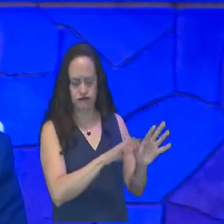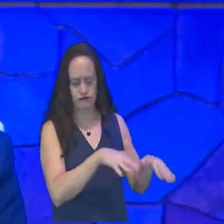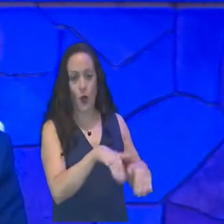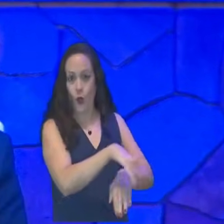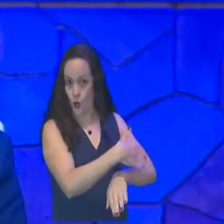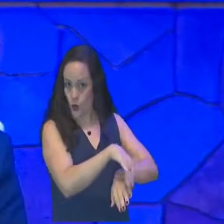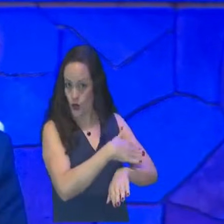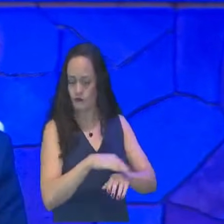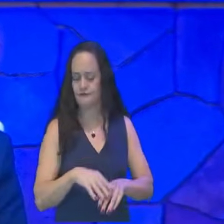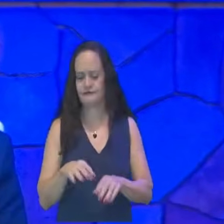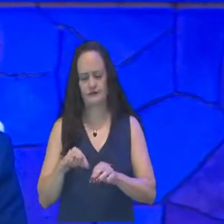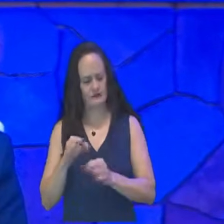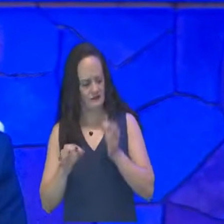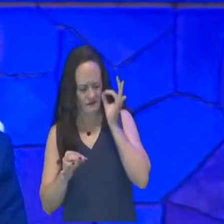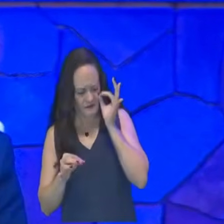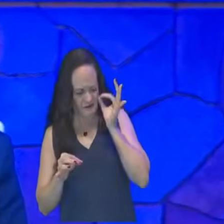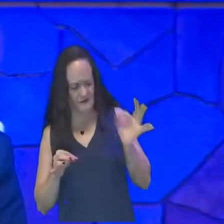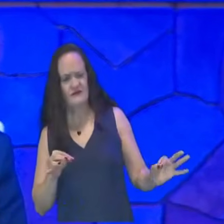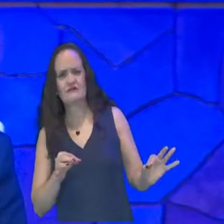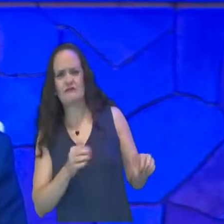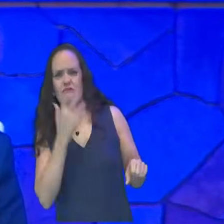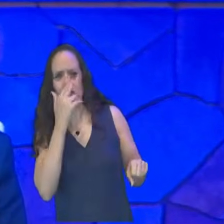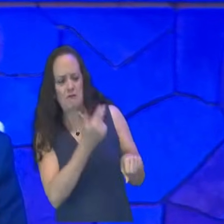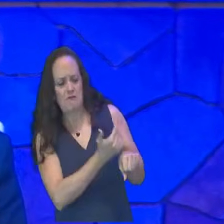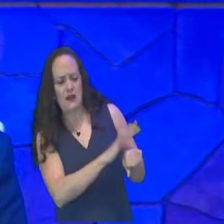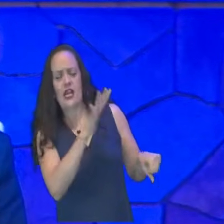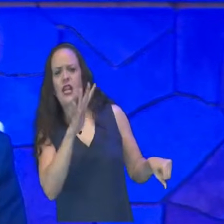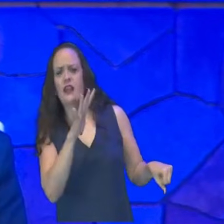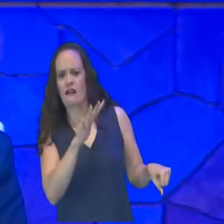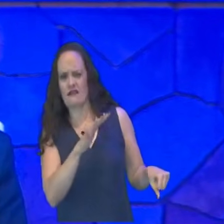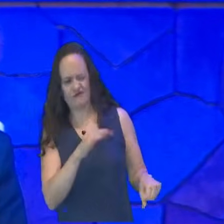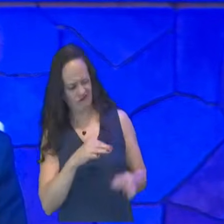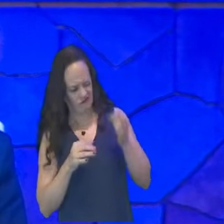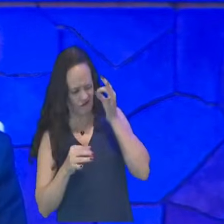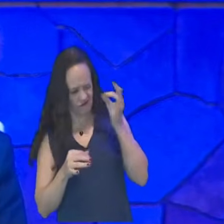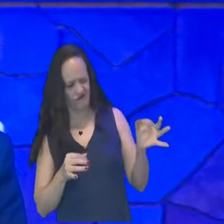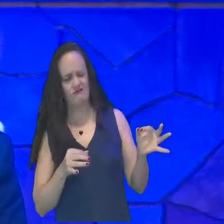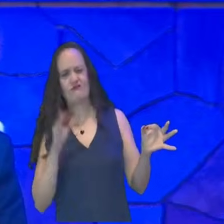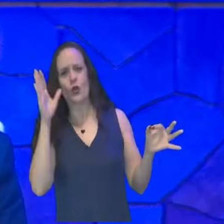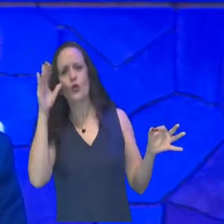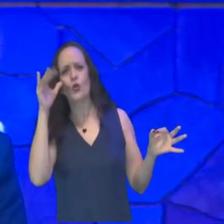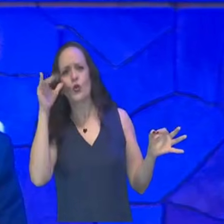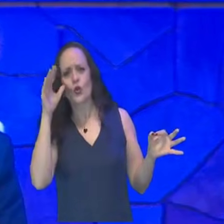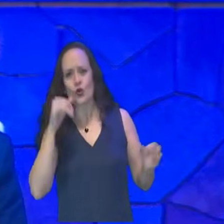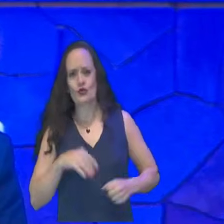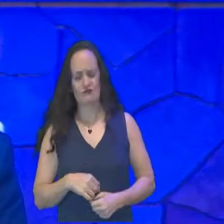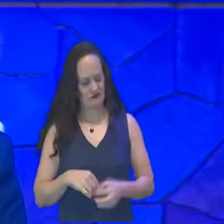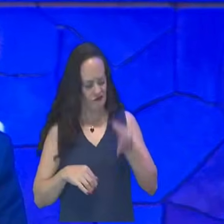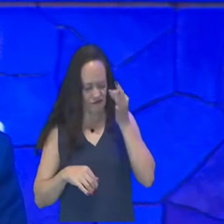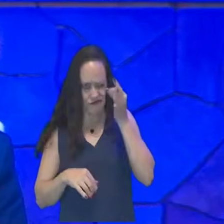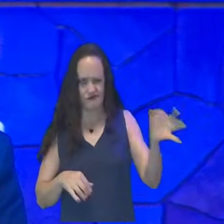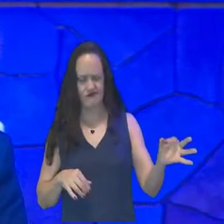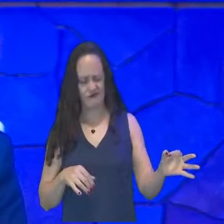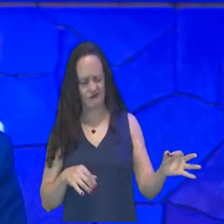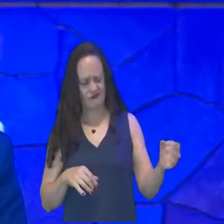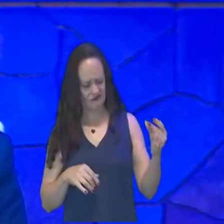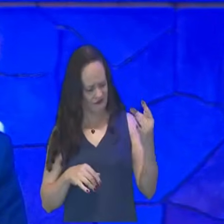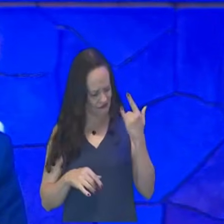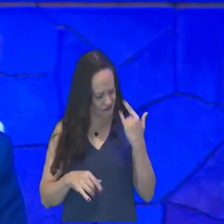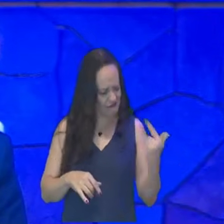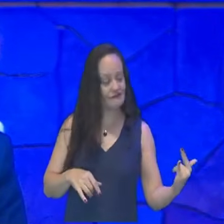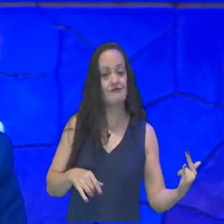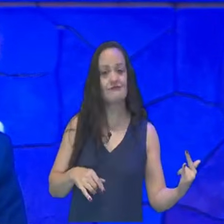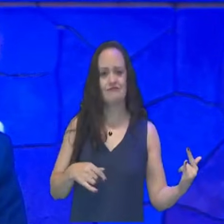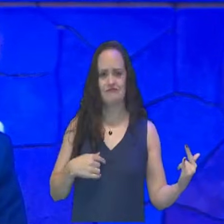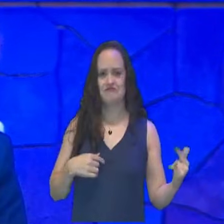e alguma coisa de longe, reluzente, me chamou muita atenção. E eu, sem pensar duas vezes, vi uma coisa refletindo, eu fui